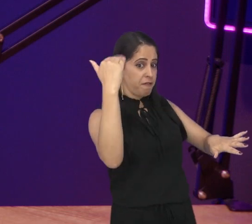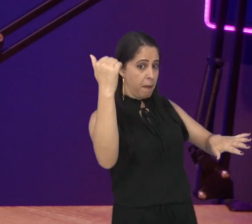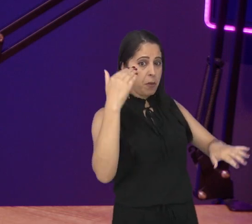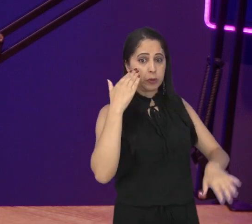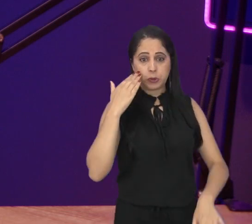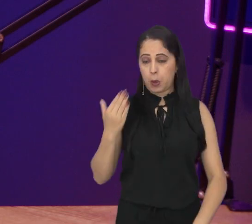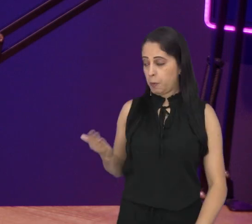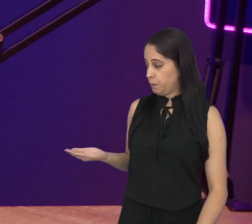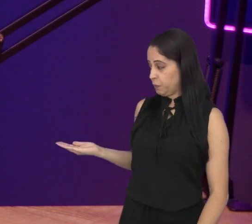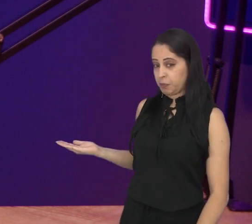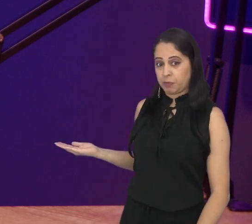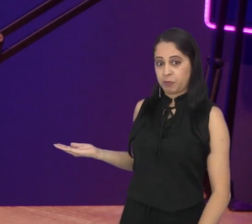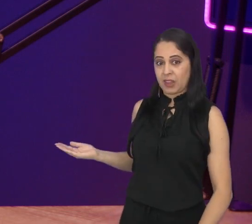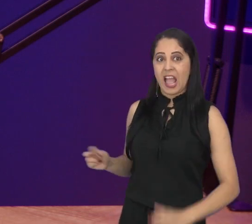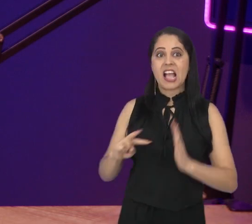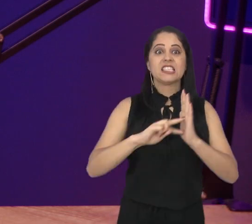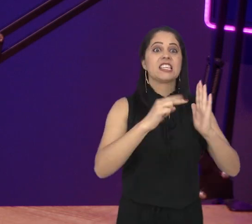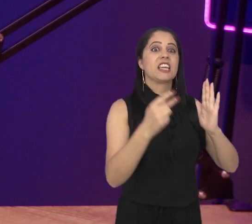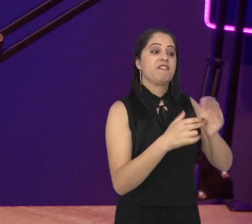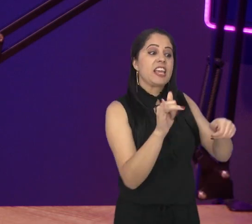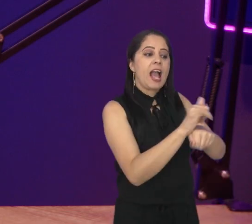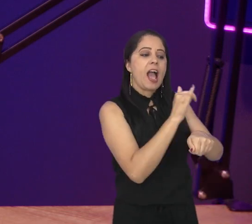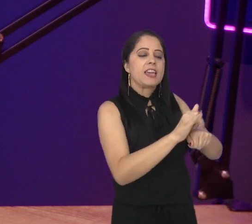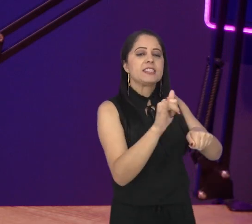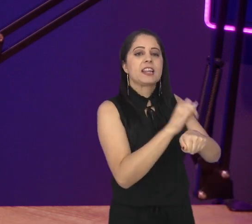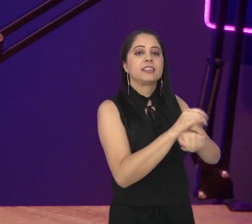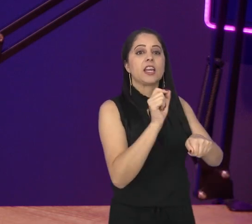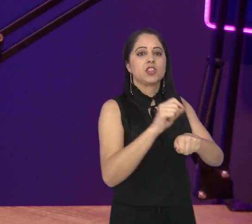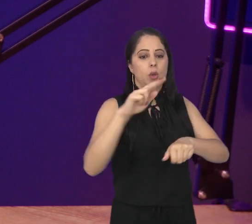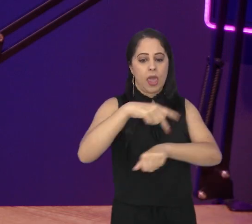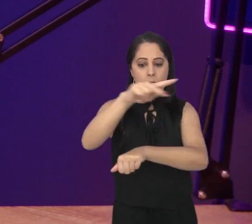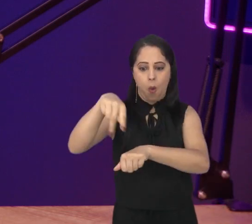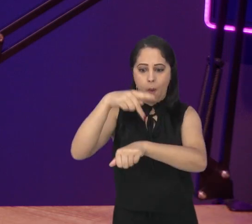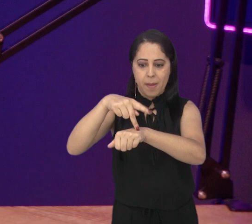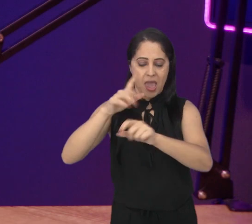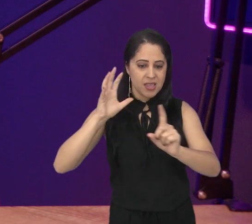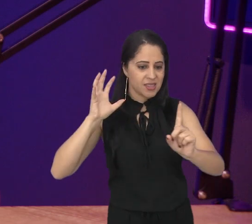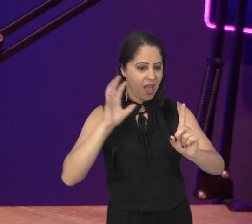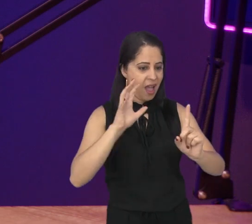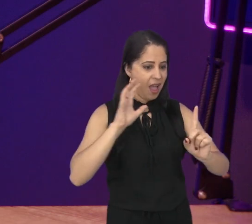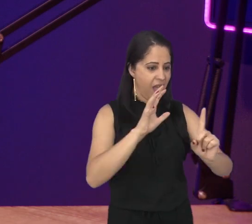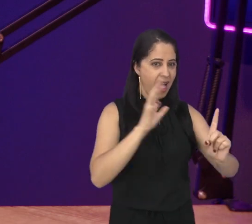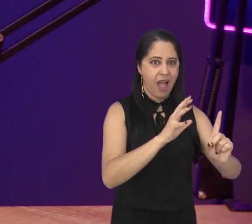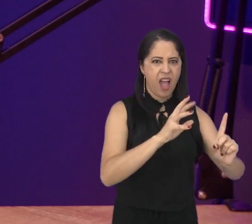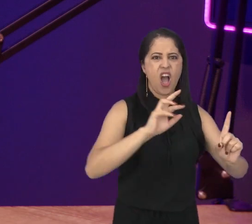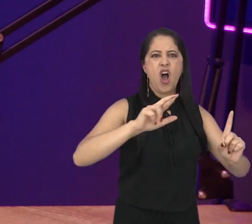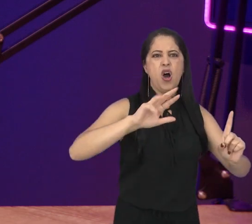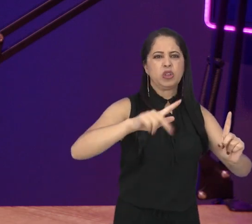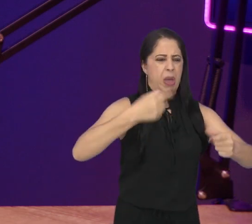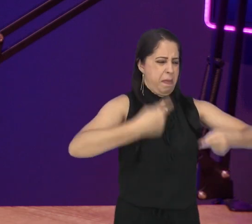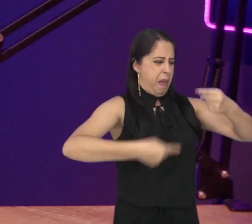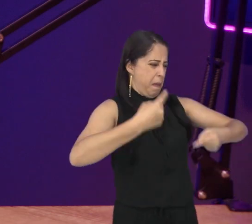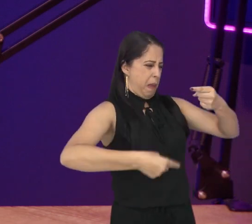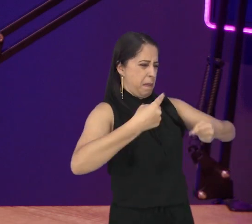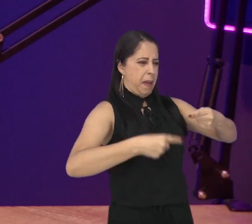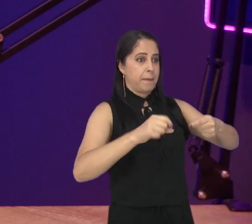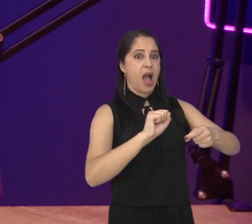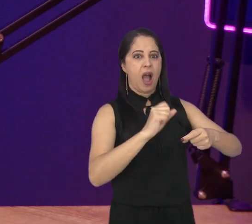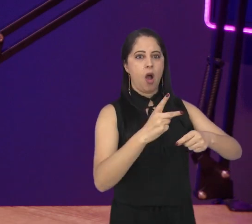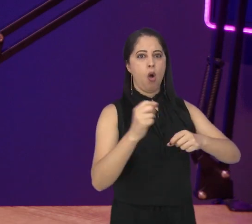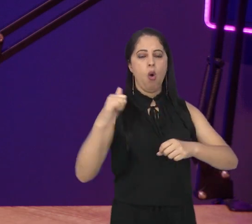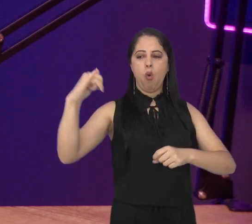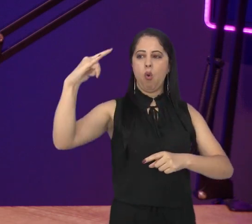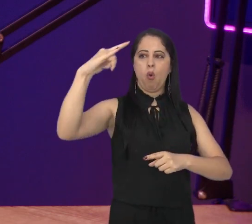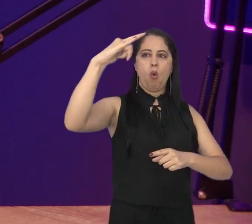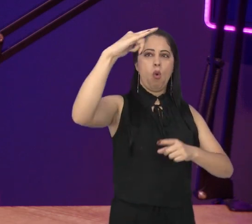da onda Hallyu. E isso é uma estratégia de soft power. Então, assim, a Coreia do Sul não tá comprando briga com ninguém, não tá mandando